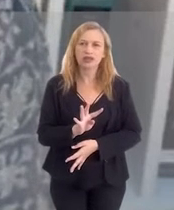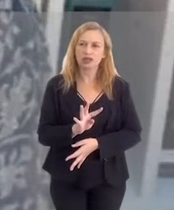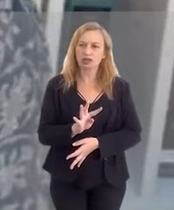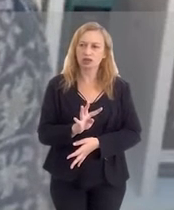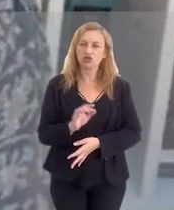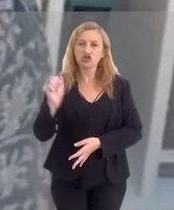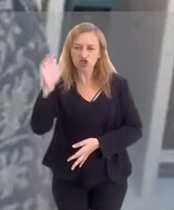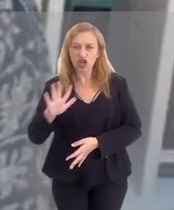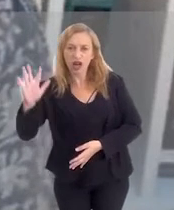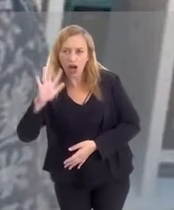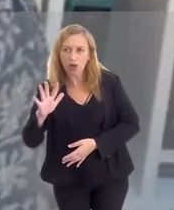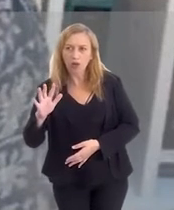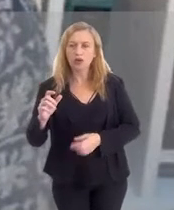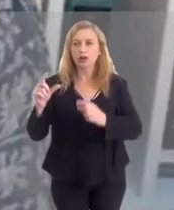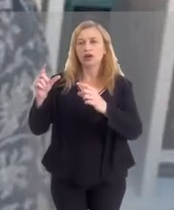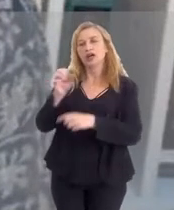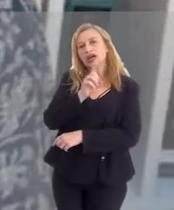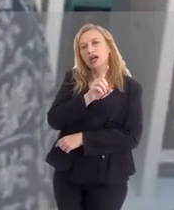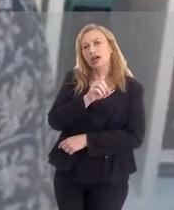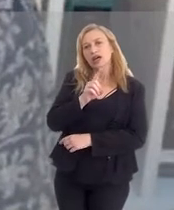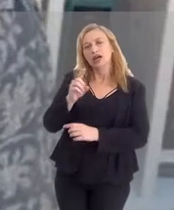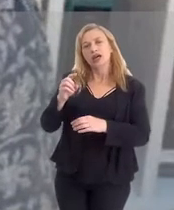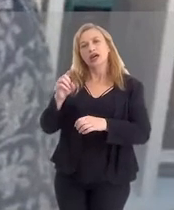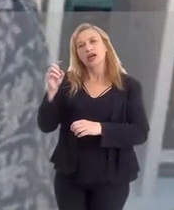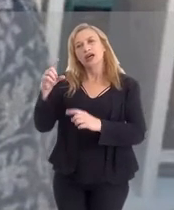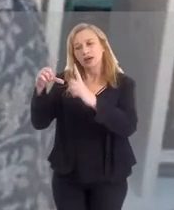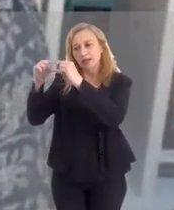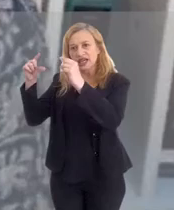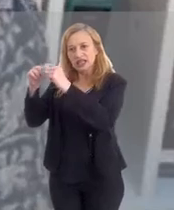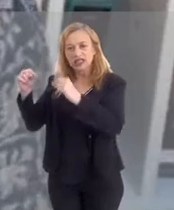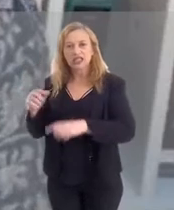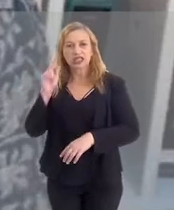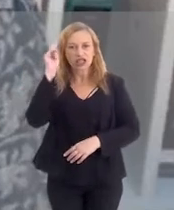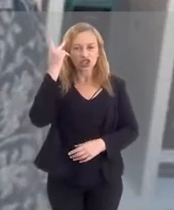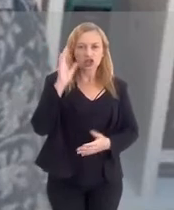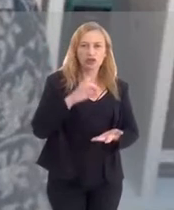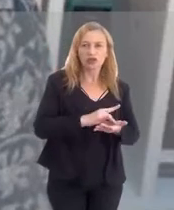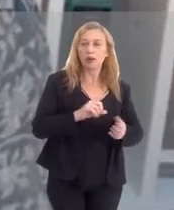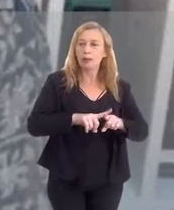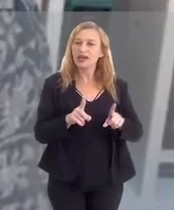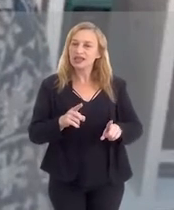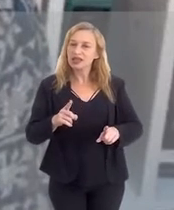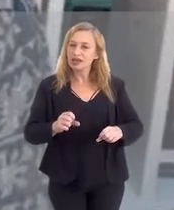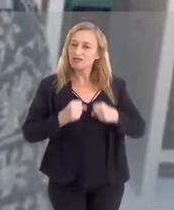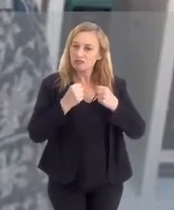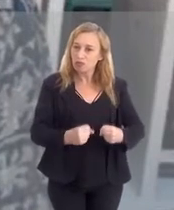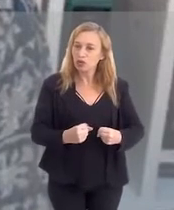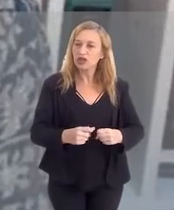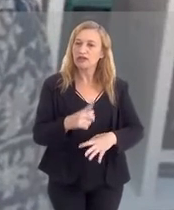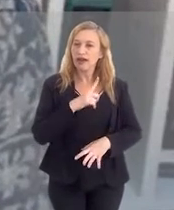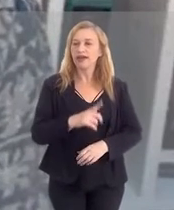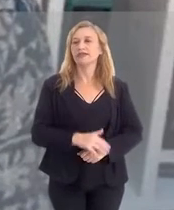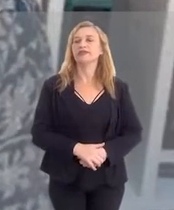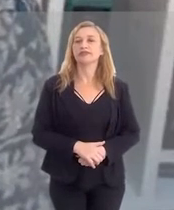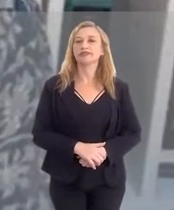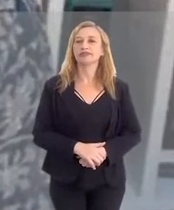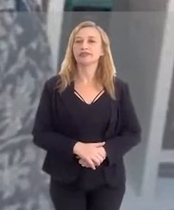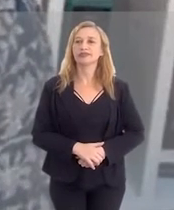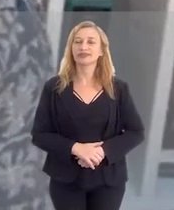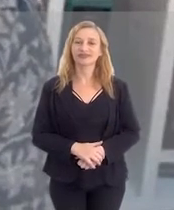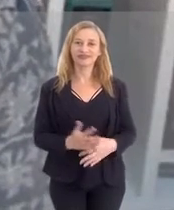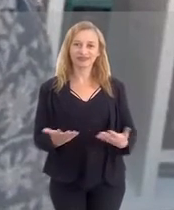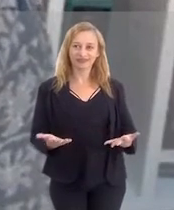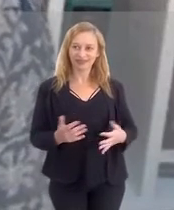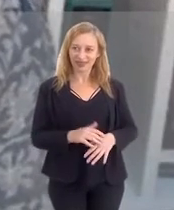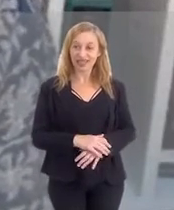reconhecido, de maneira geral aqui em Brasília, na história oficial, é uma história potente. Eu acho que é isso,